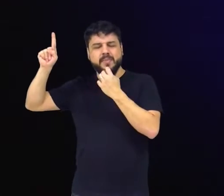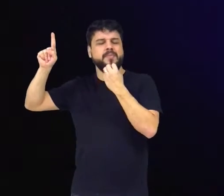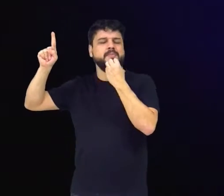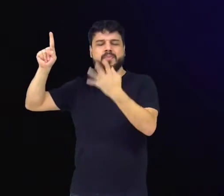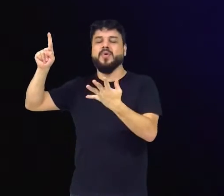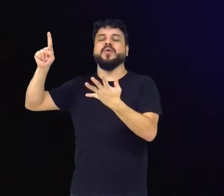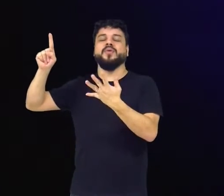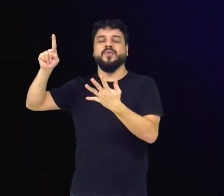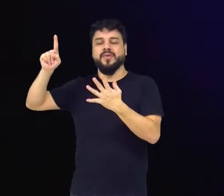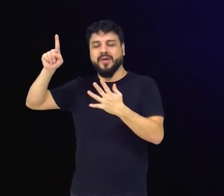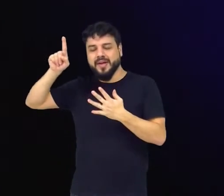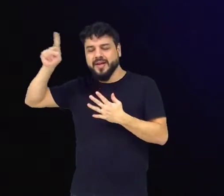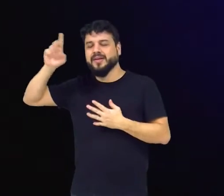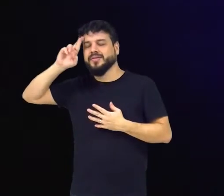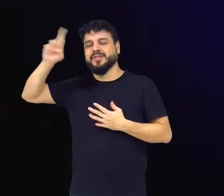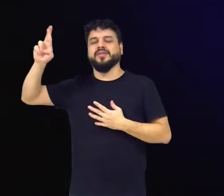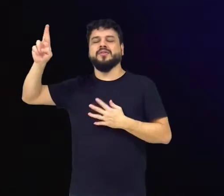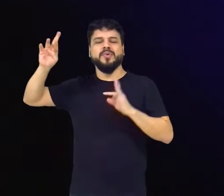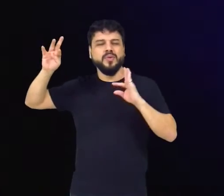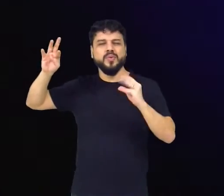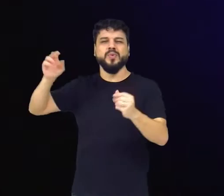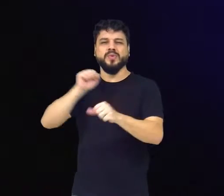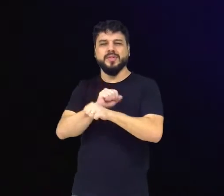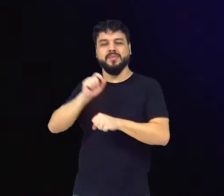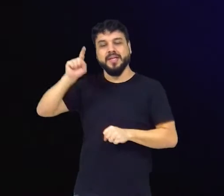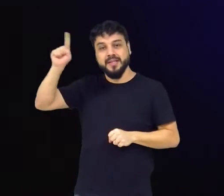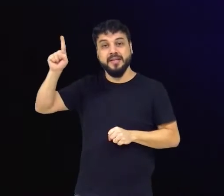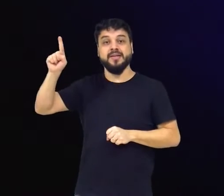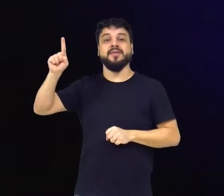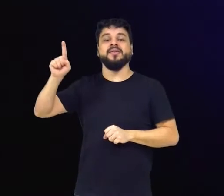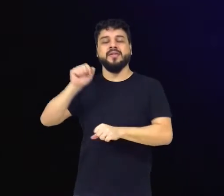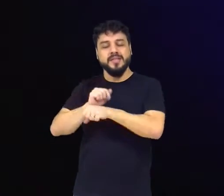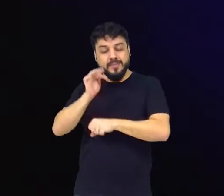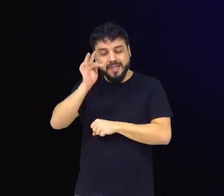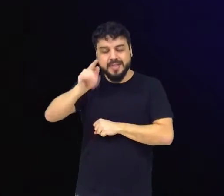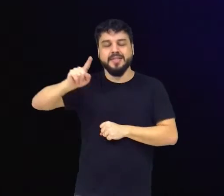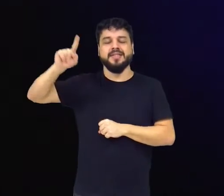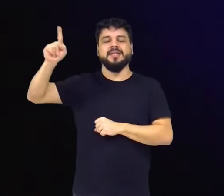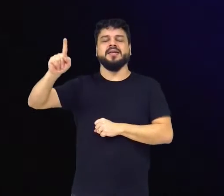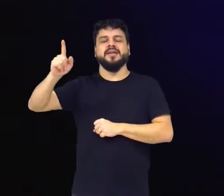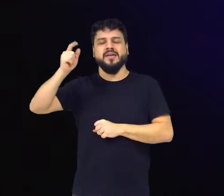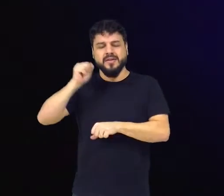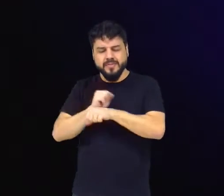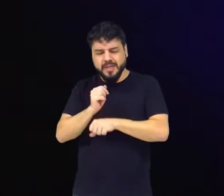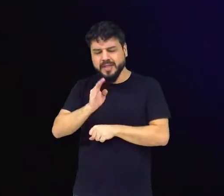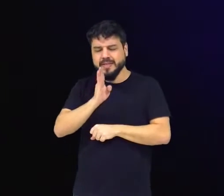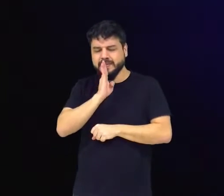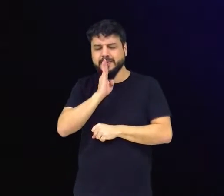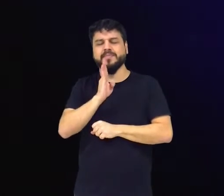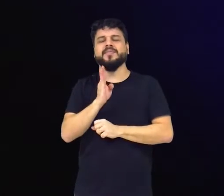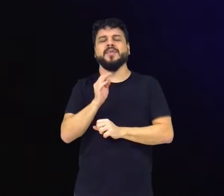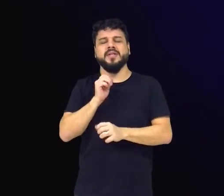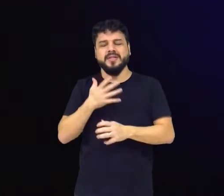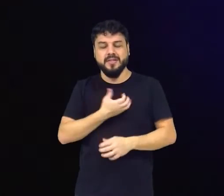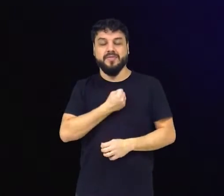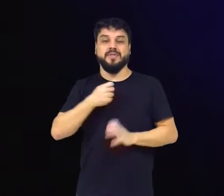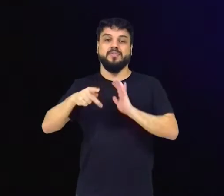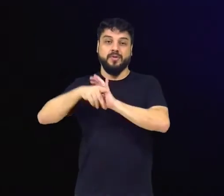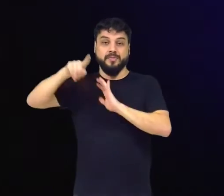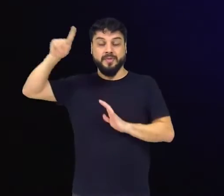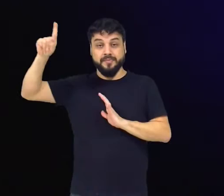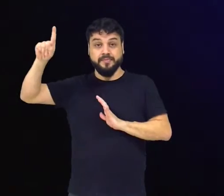Ele, para a alma que o busca. Bom é ter esperança e aguardar em silêncio a salvação do Senhor. Pois ainda